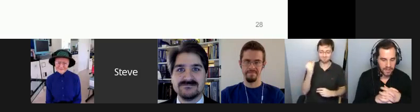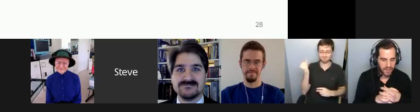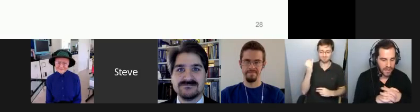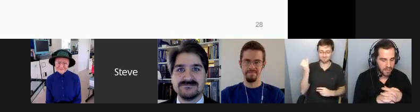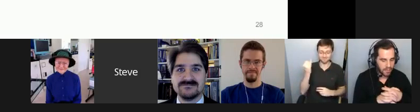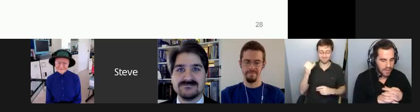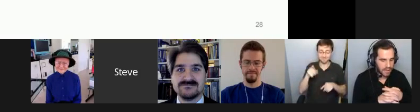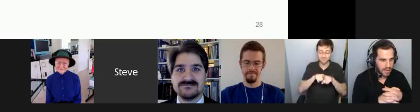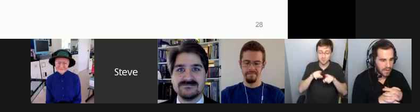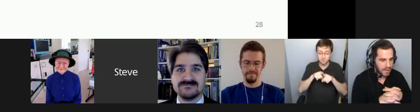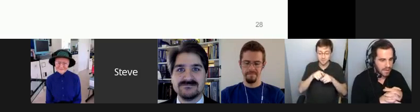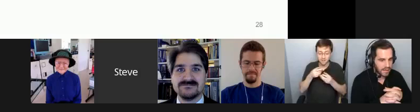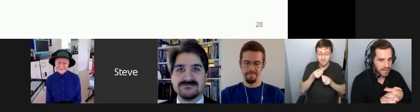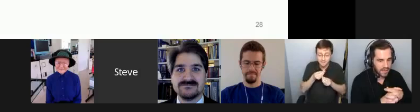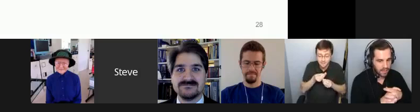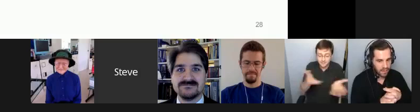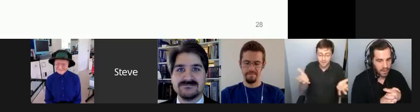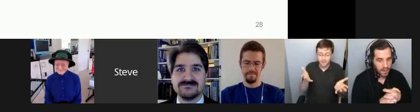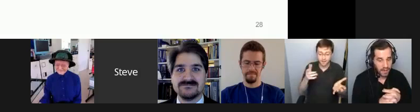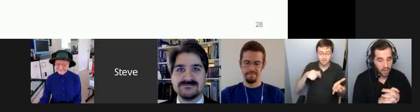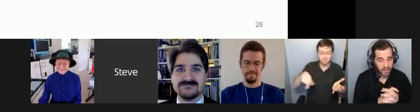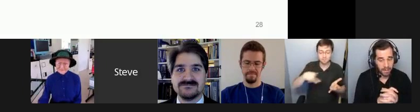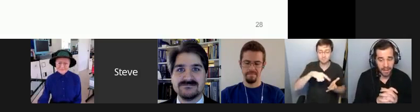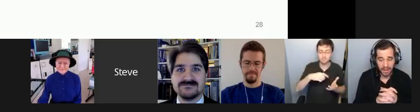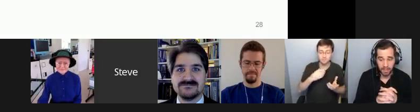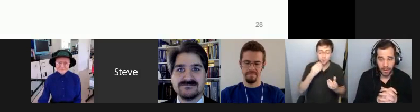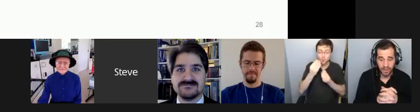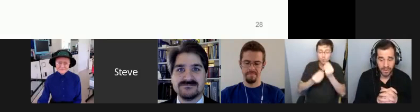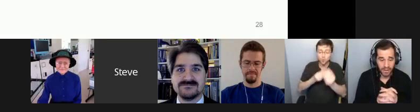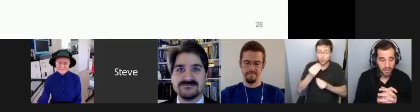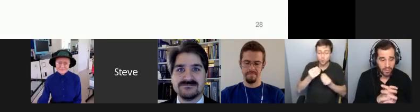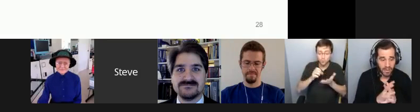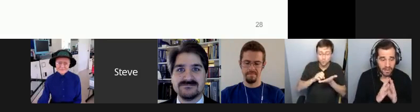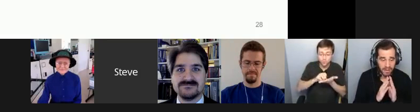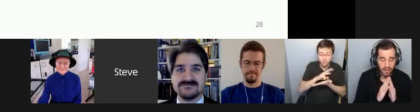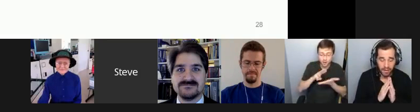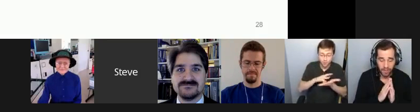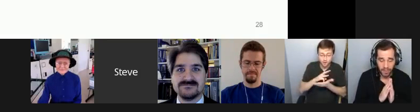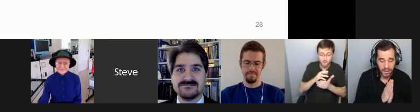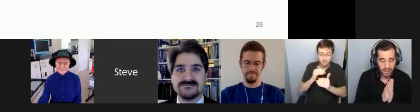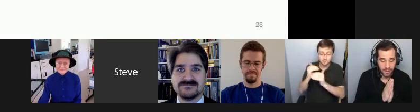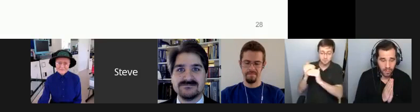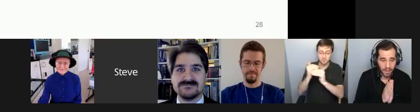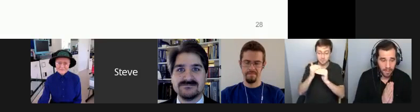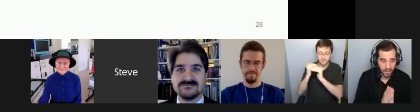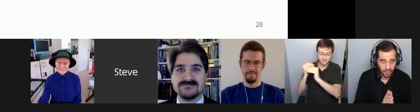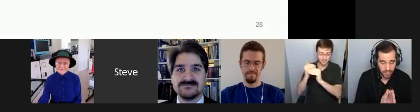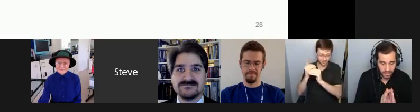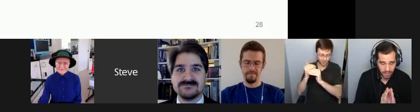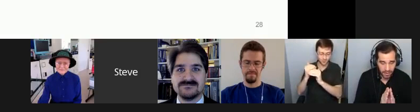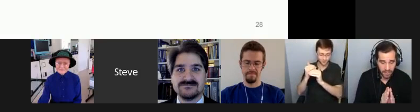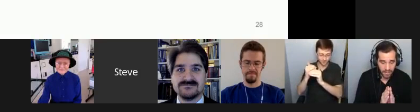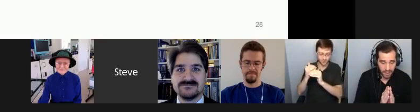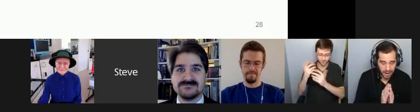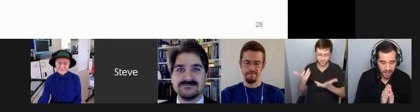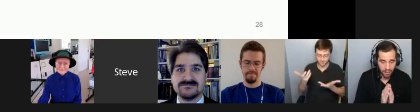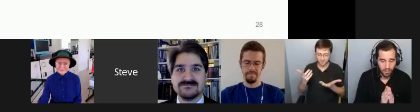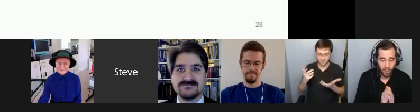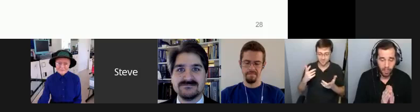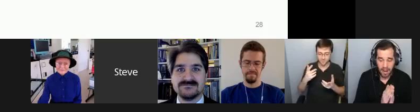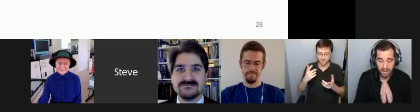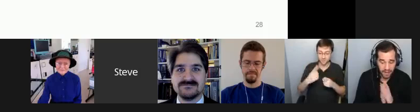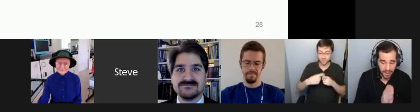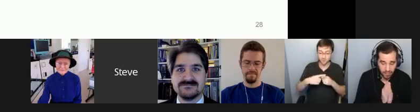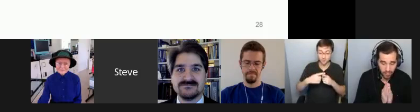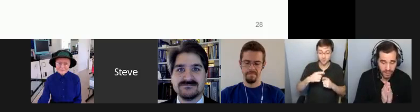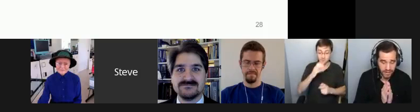Nós identificamos ali na transcrição, que é um tema ainda que pode ter inúmeros desdobramentos, né? Então,